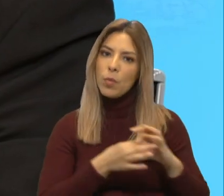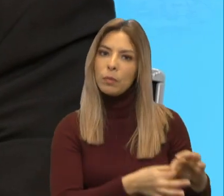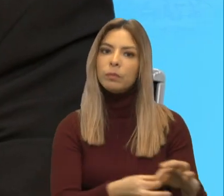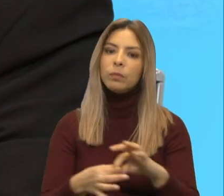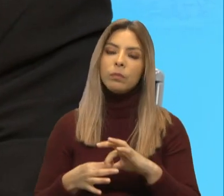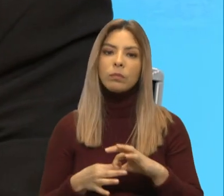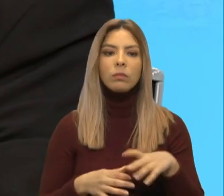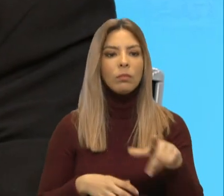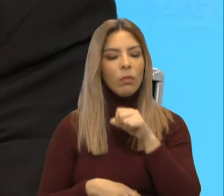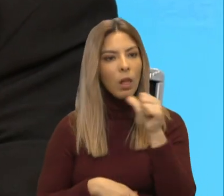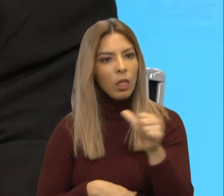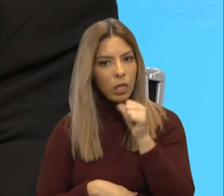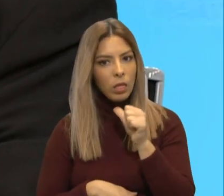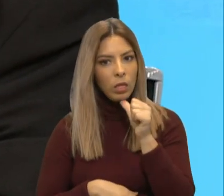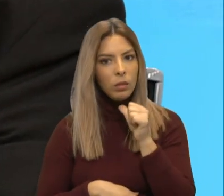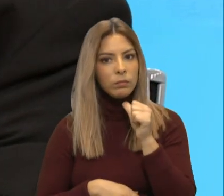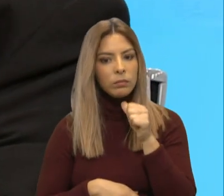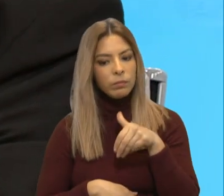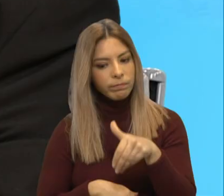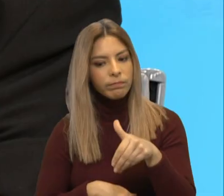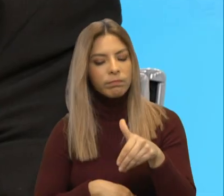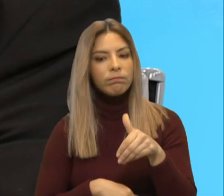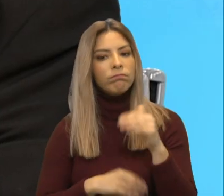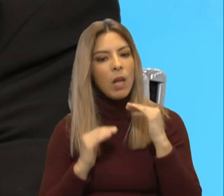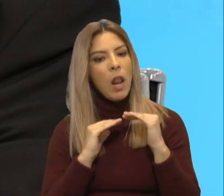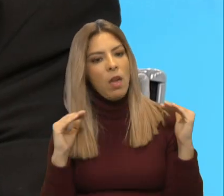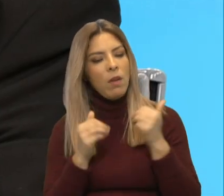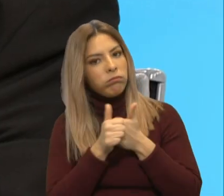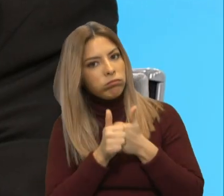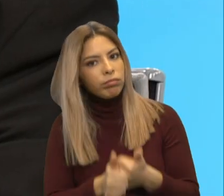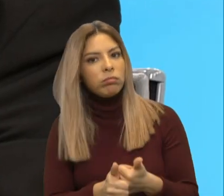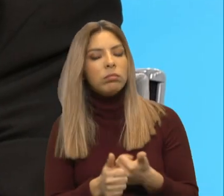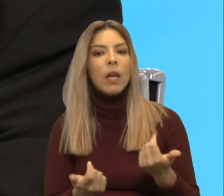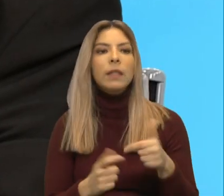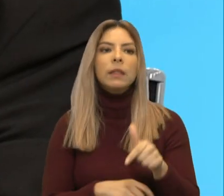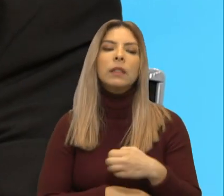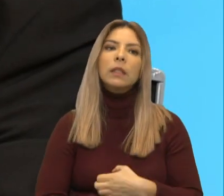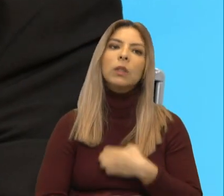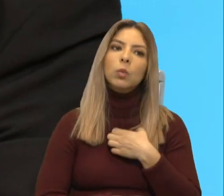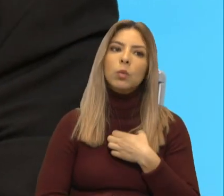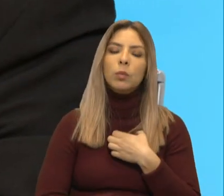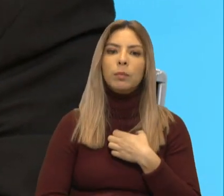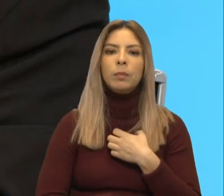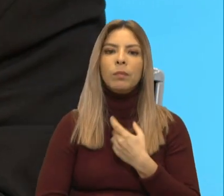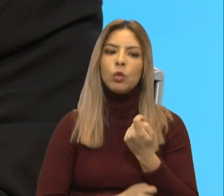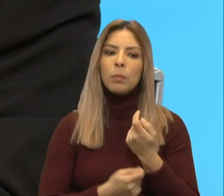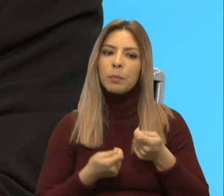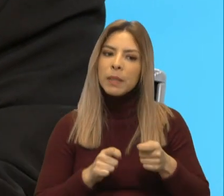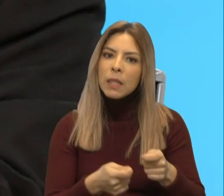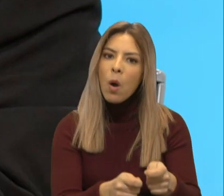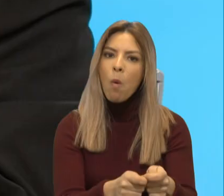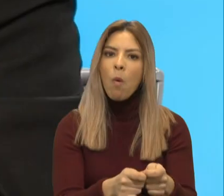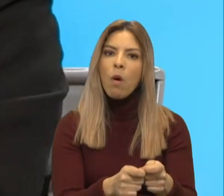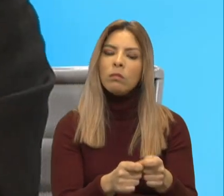deve estar a todos os níveis, né? E, sobretudo, também pressionar todos, né?